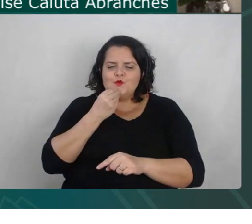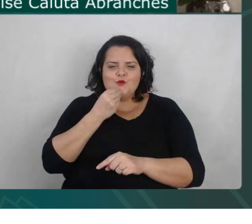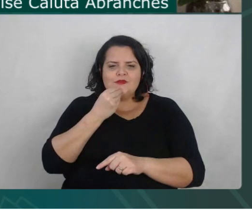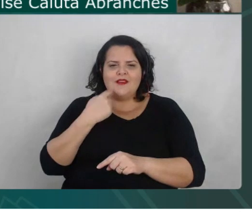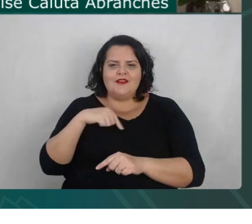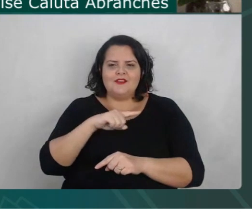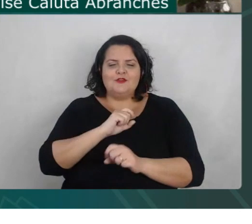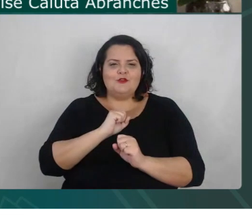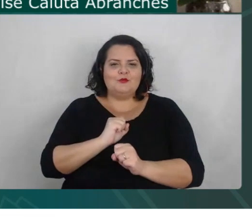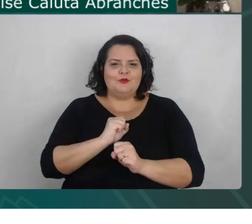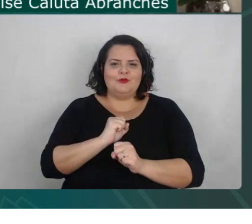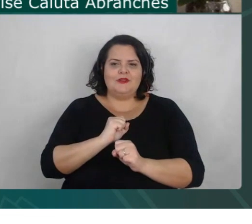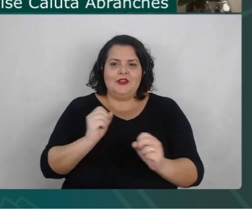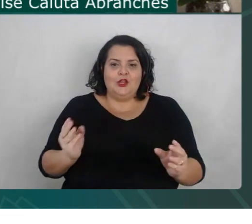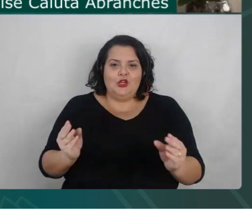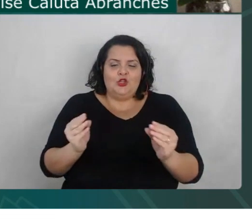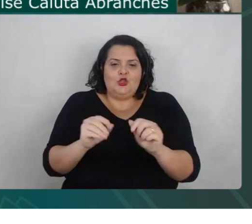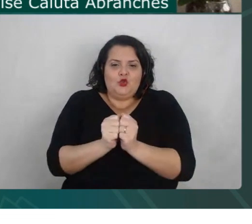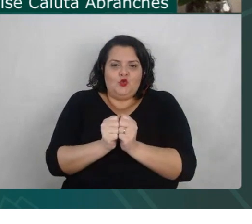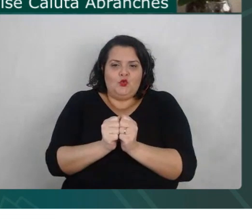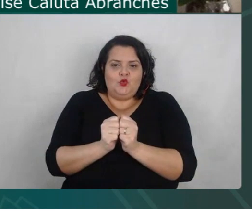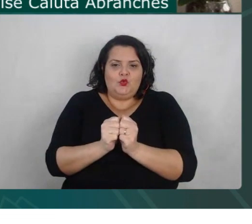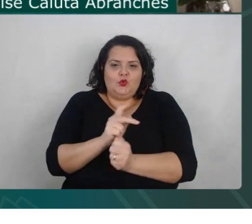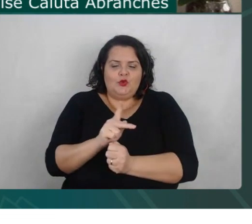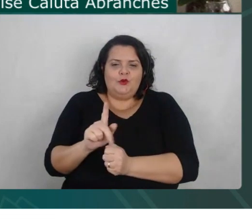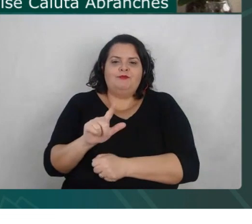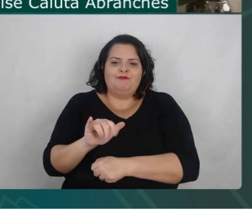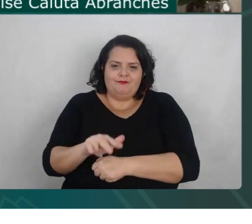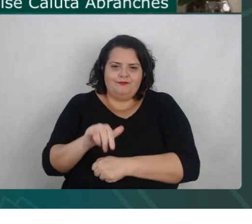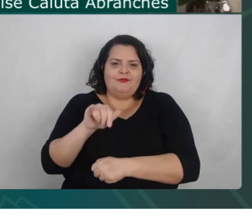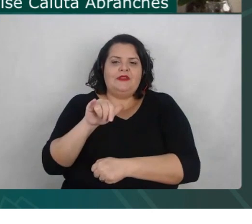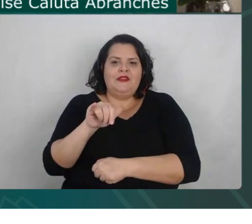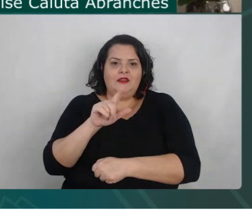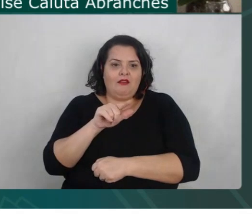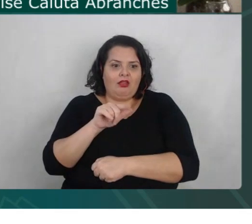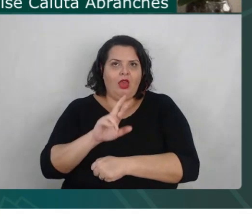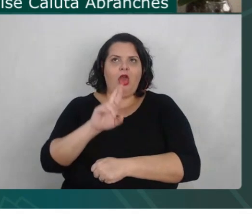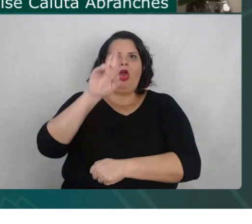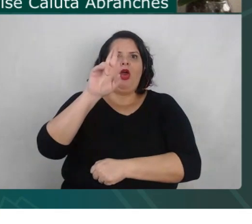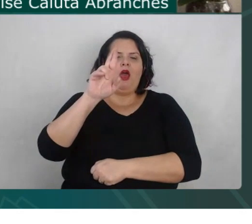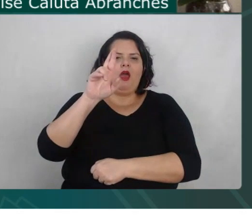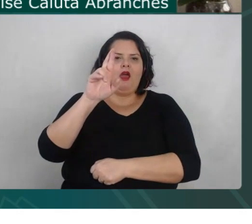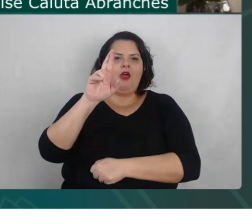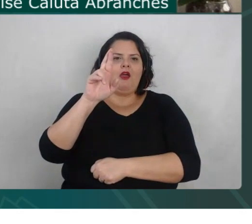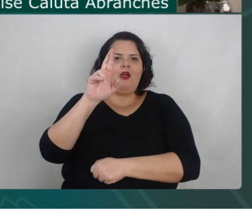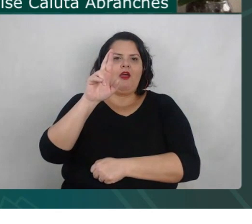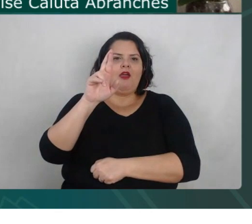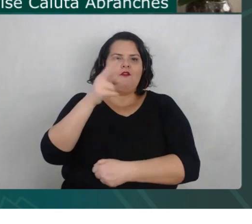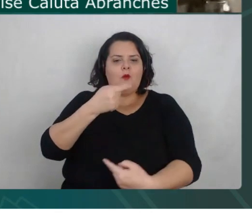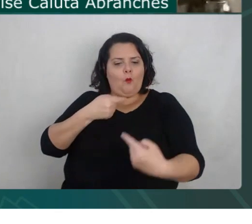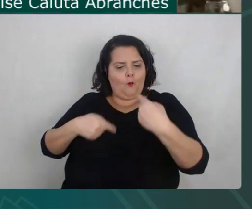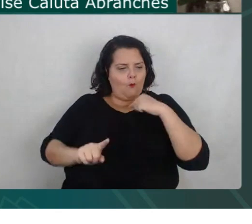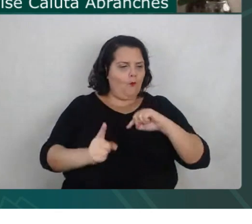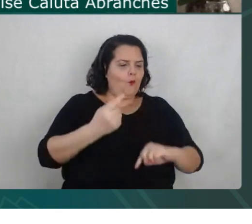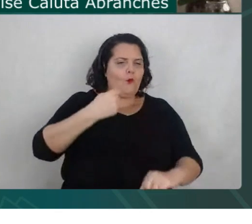uma mesa com a professora Lily Wex, que é uma referência mundial da imunização. Para mim foi uma feliz coincidência de